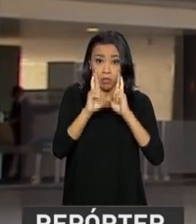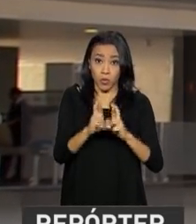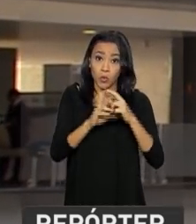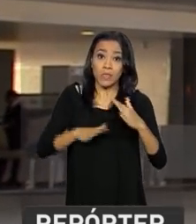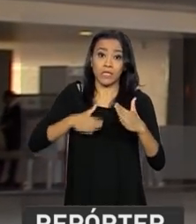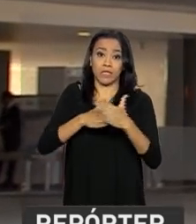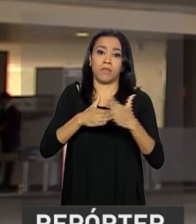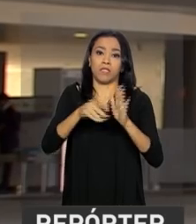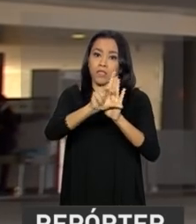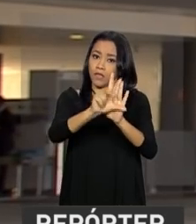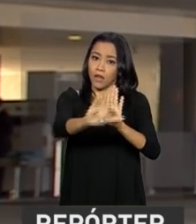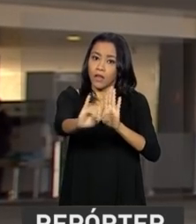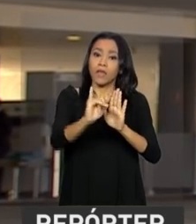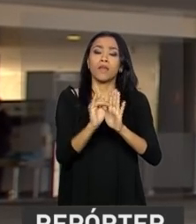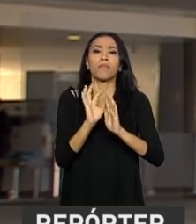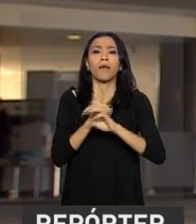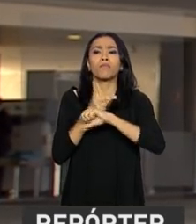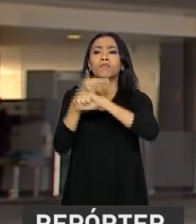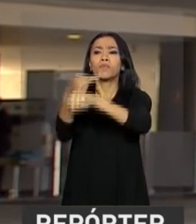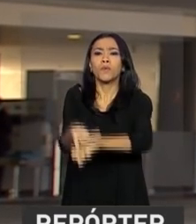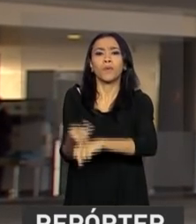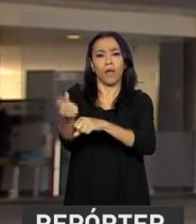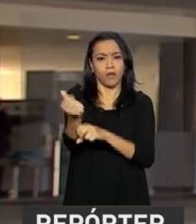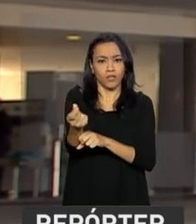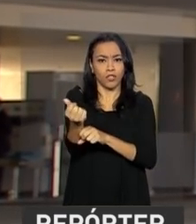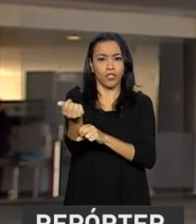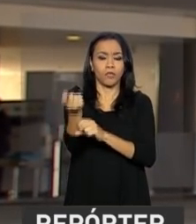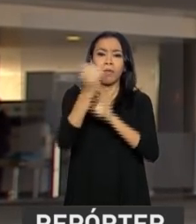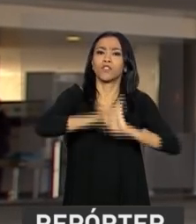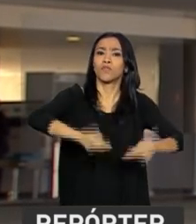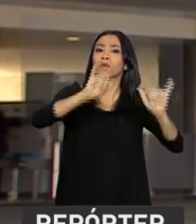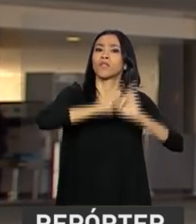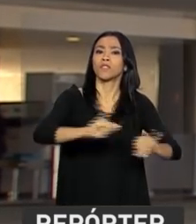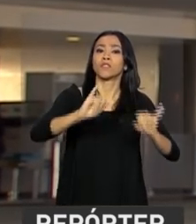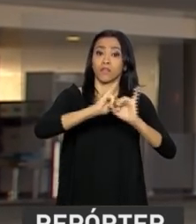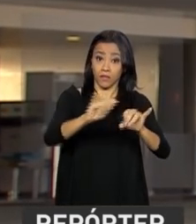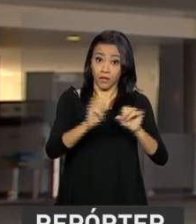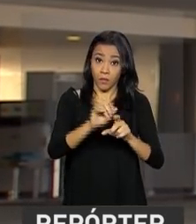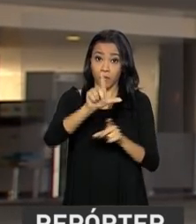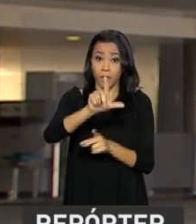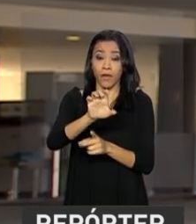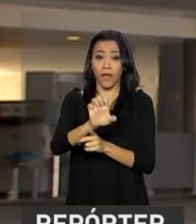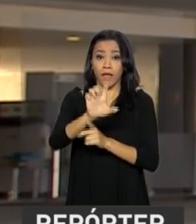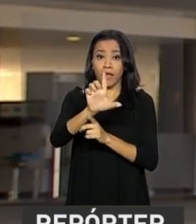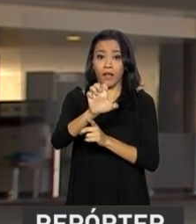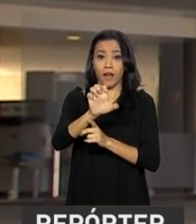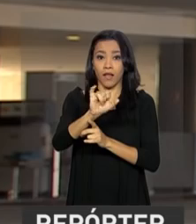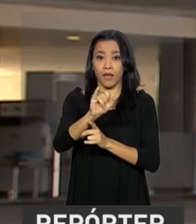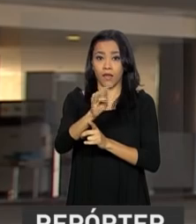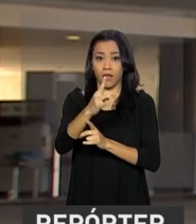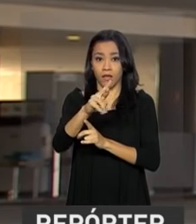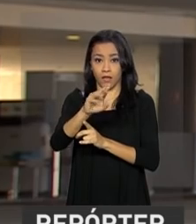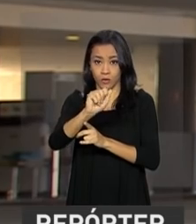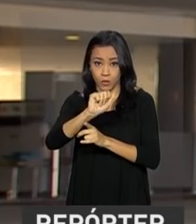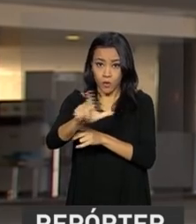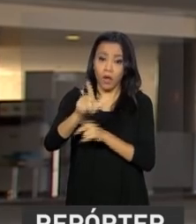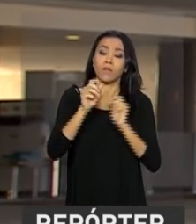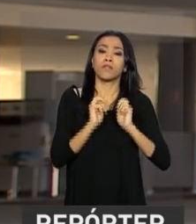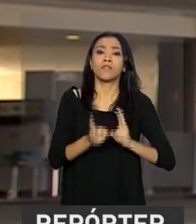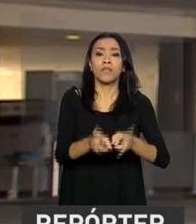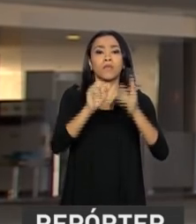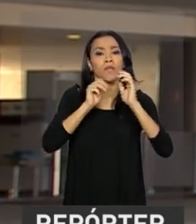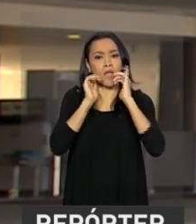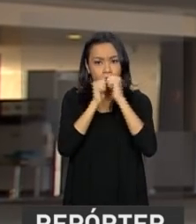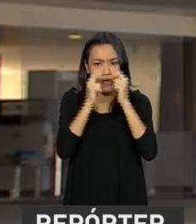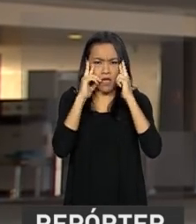lei para buscar recursos para campanhas eleitorais e que jamais permitiu arrecadações fora dos ditames da lei para